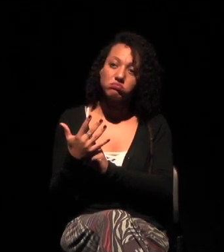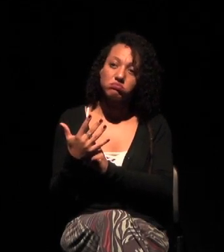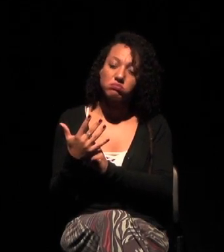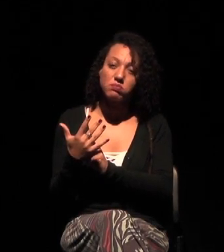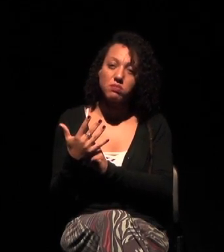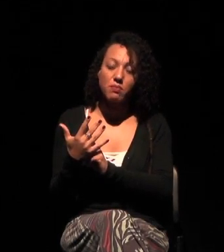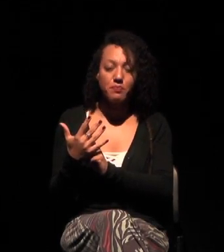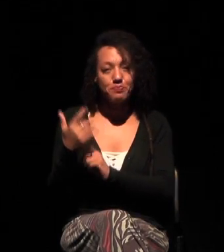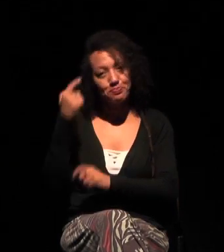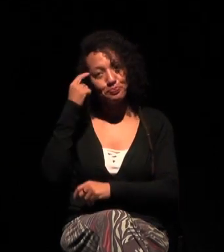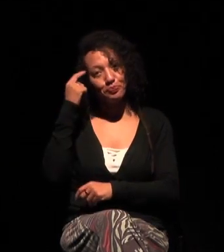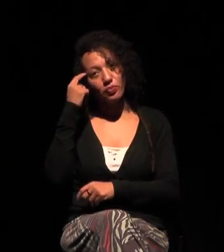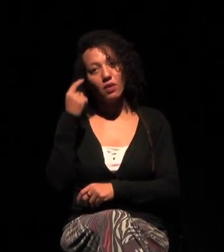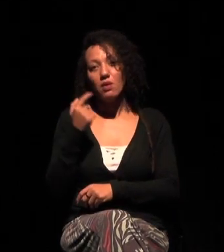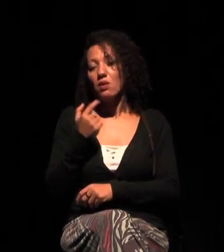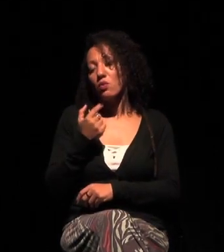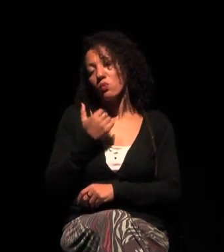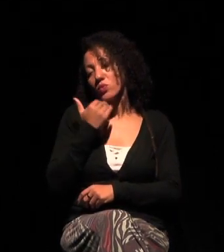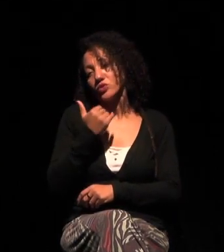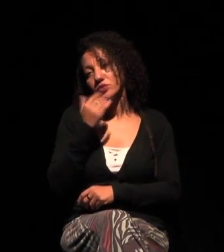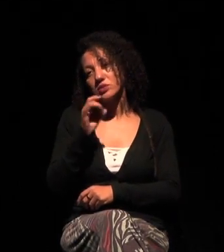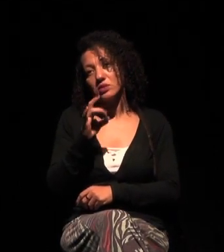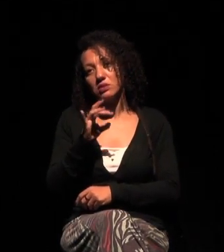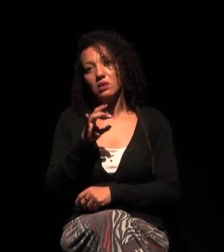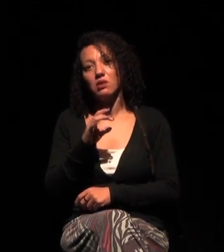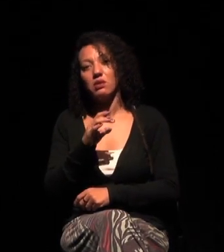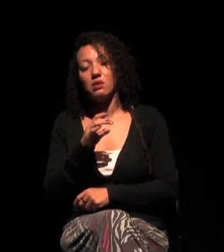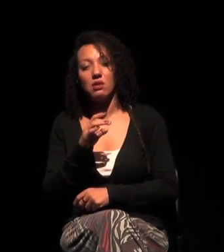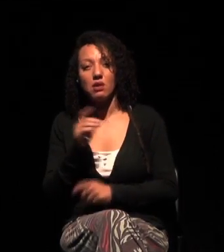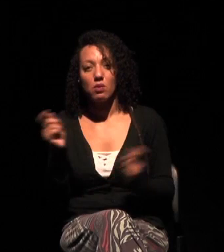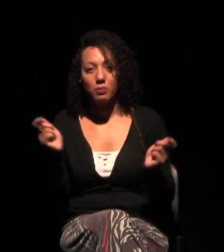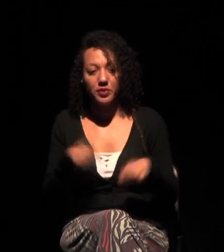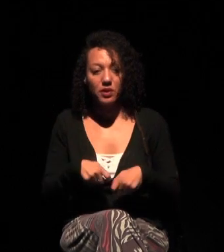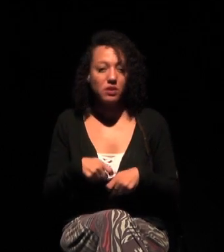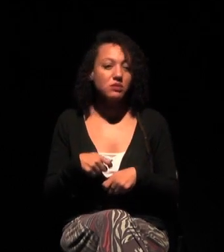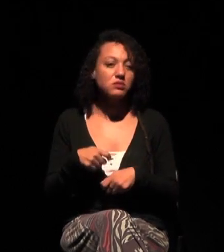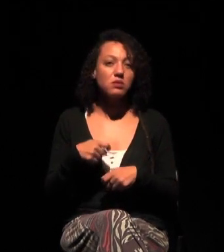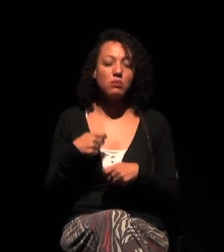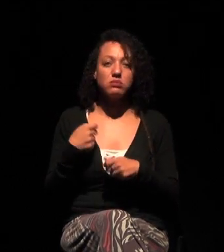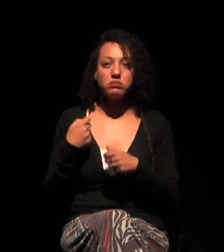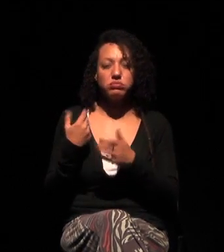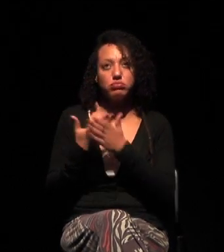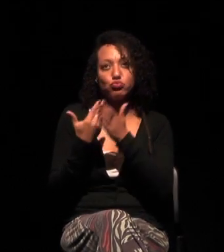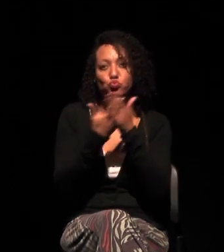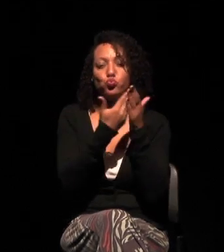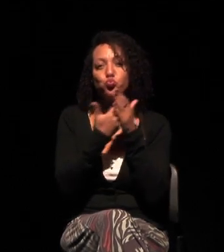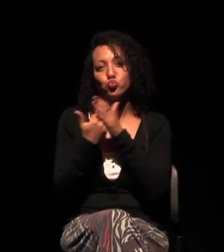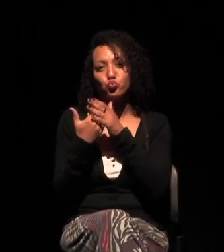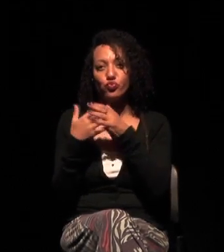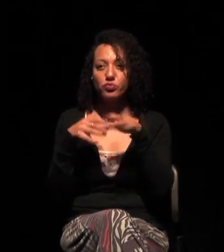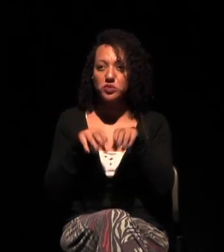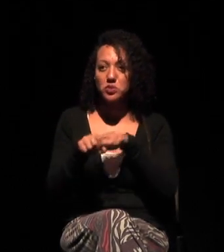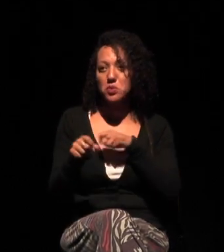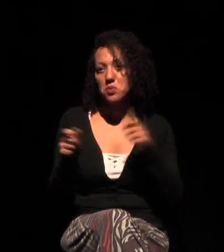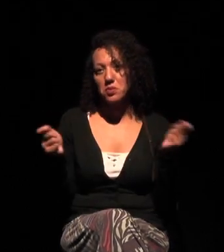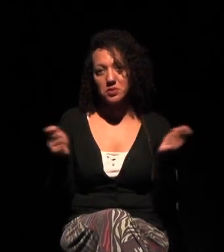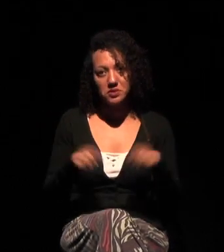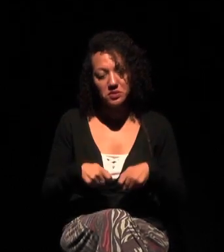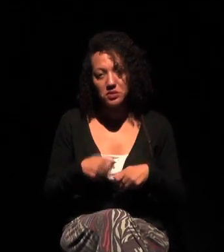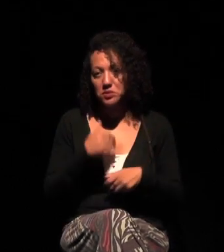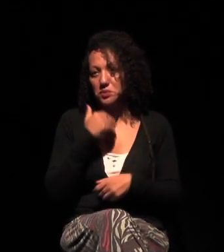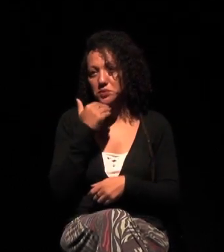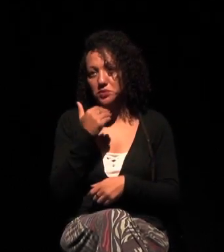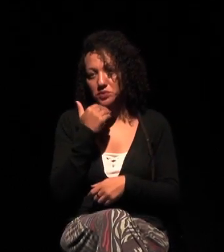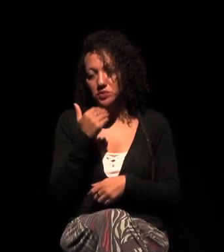e ovadas não basta ter competências e capacidade por exemplo de